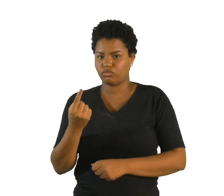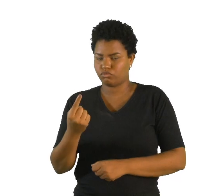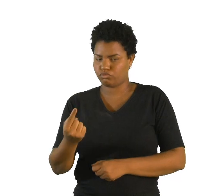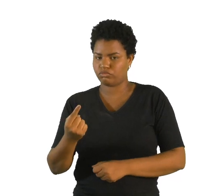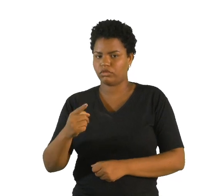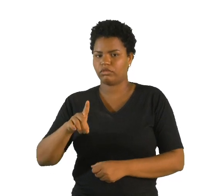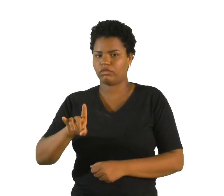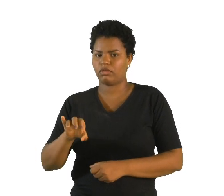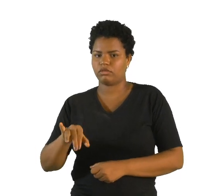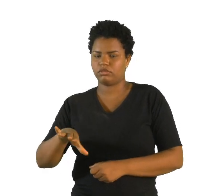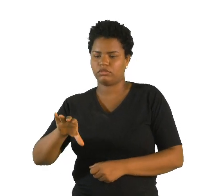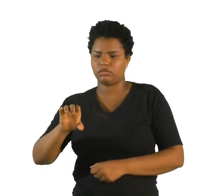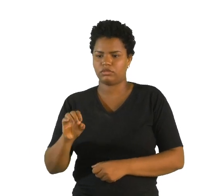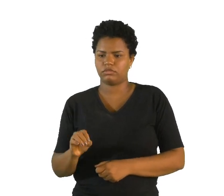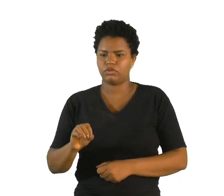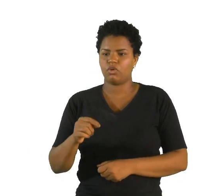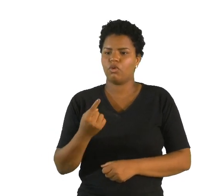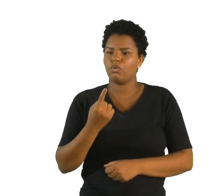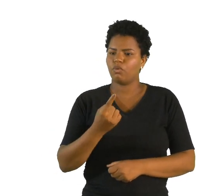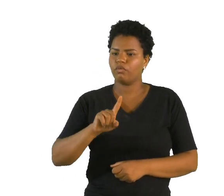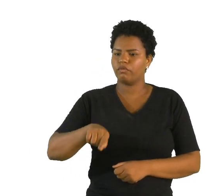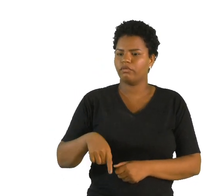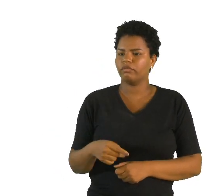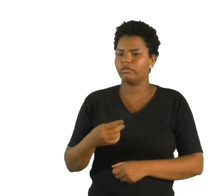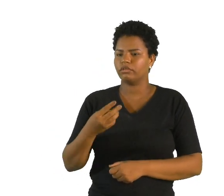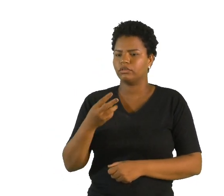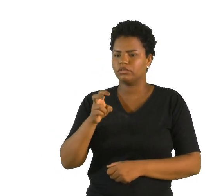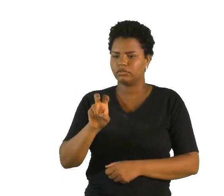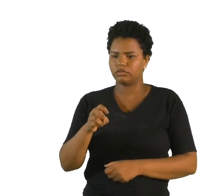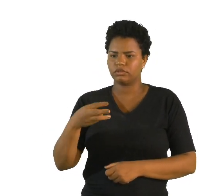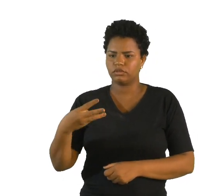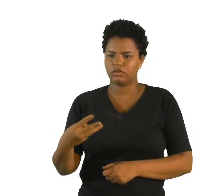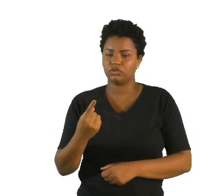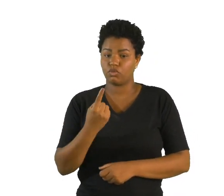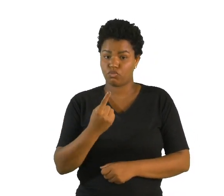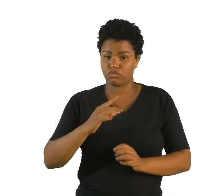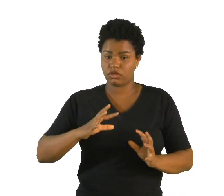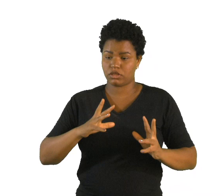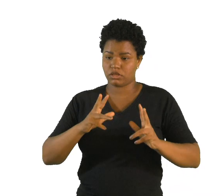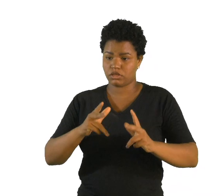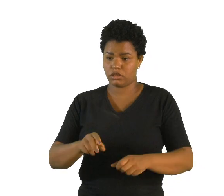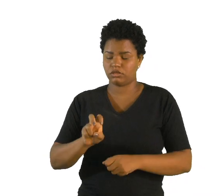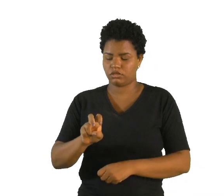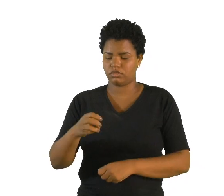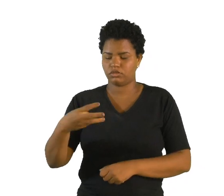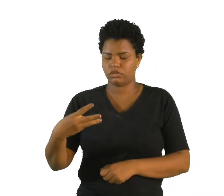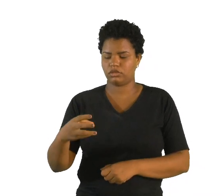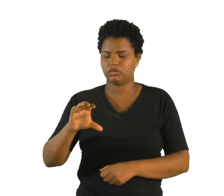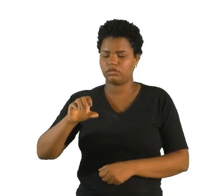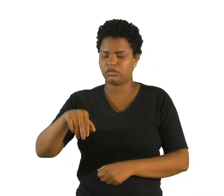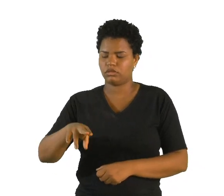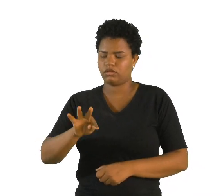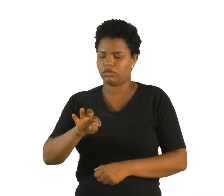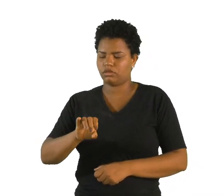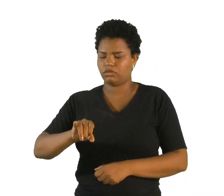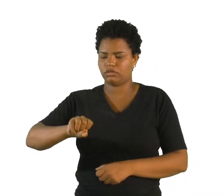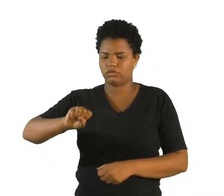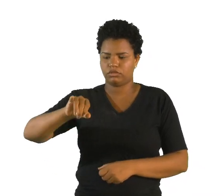1,53 é a mesma coisa que 1 inteiro e 53 centésimos.